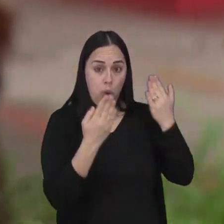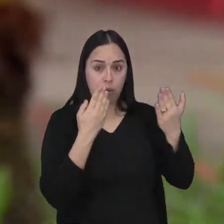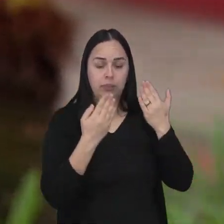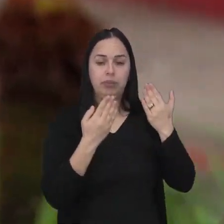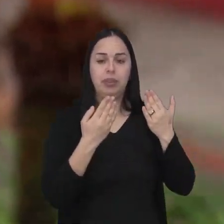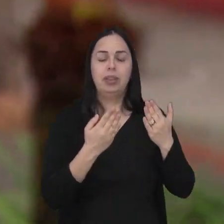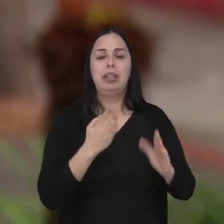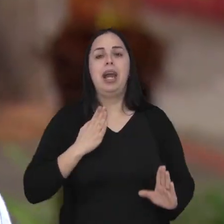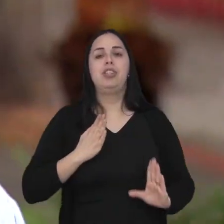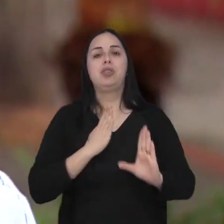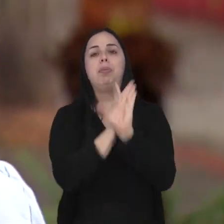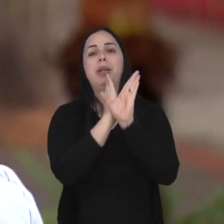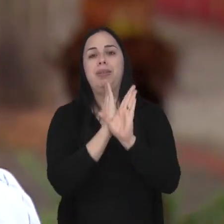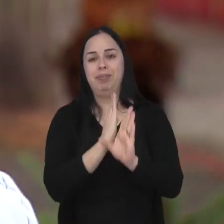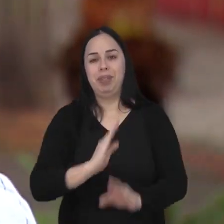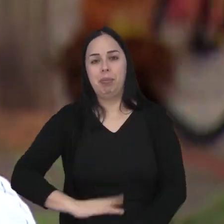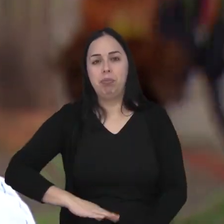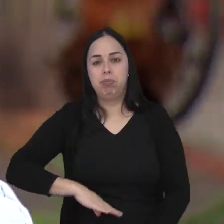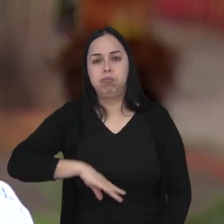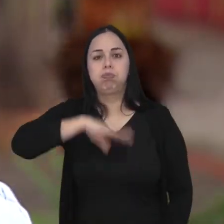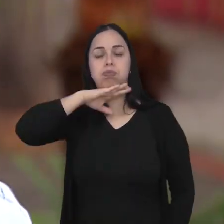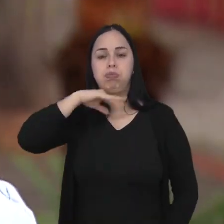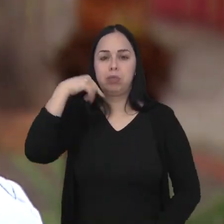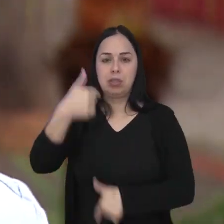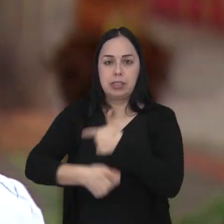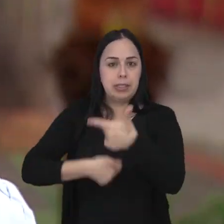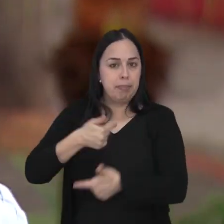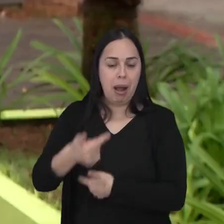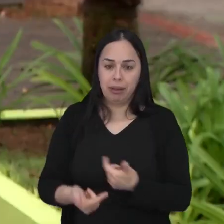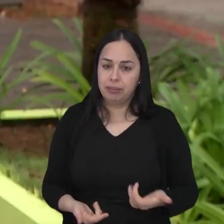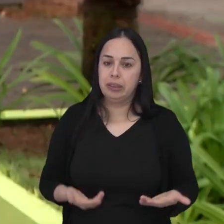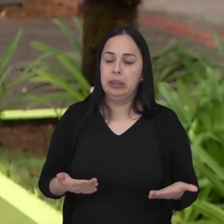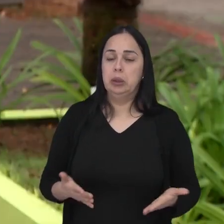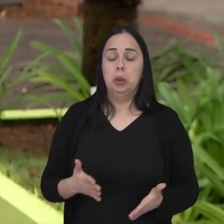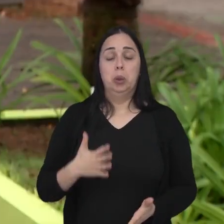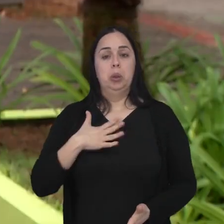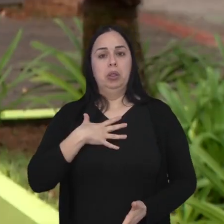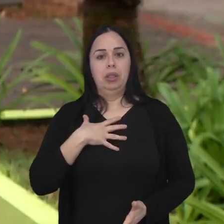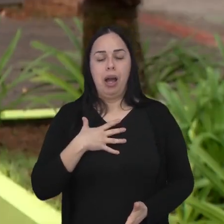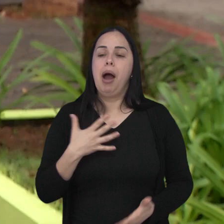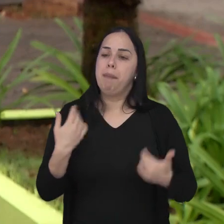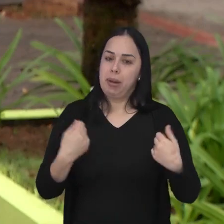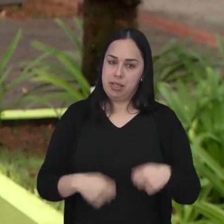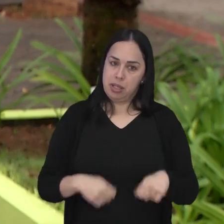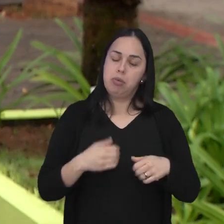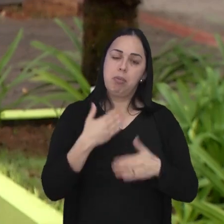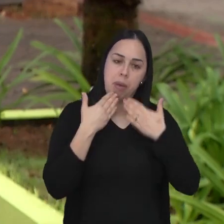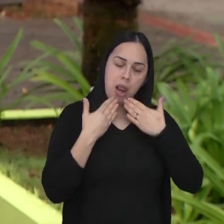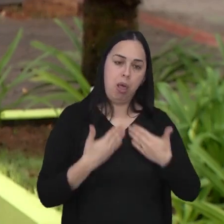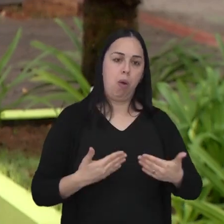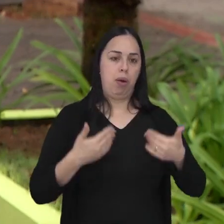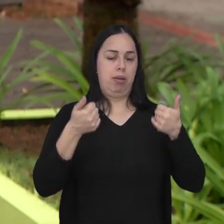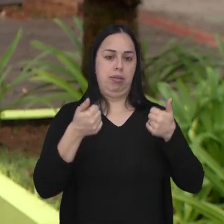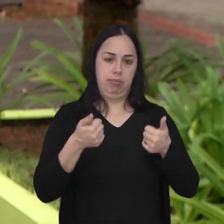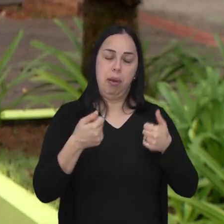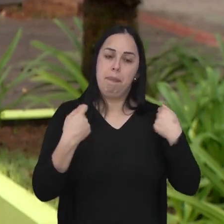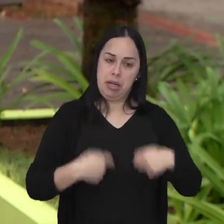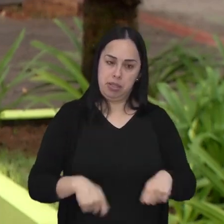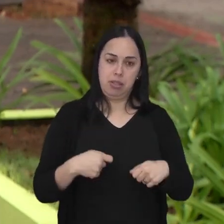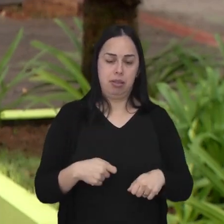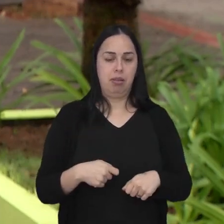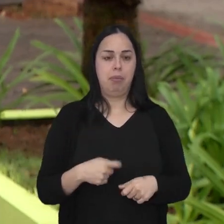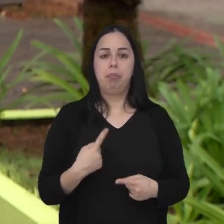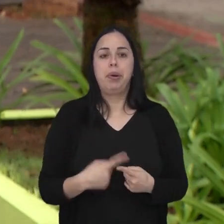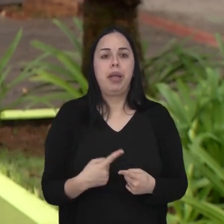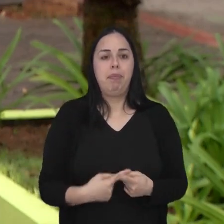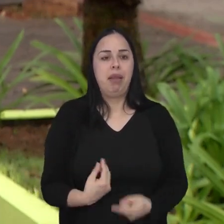ajuda psiquiátrica. Veio então o diagnóstico: burnout. É um baque, mas eu falei assim, não, eu preciso melhorar porque não